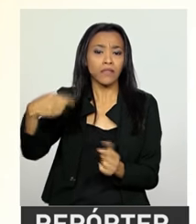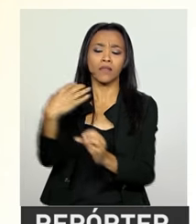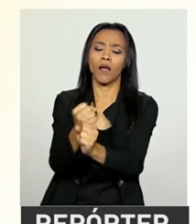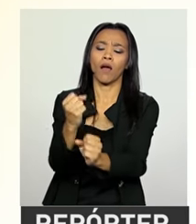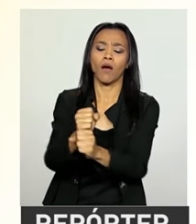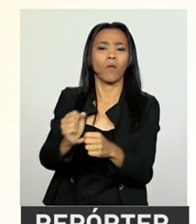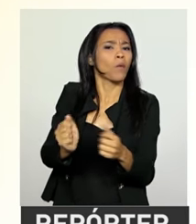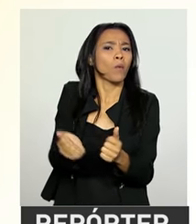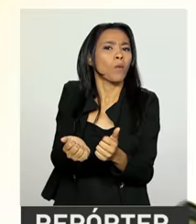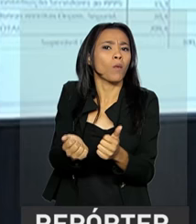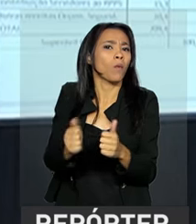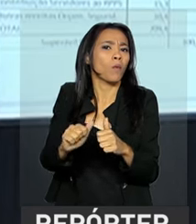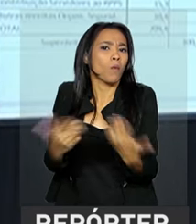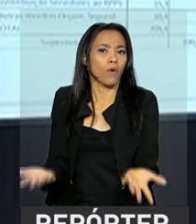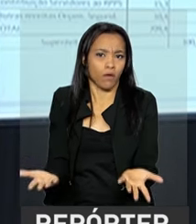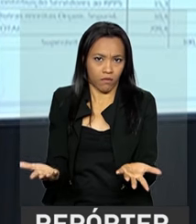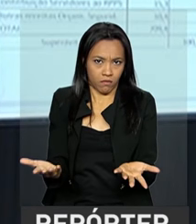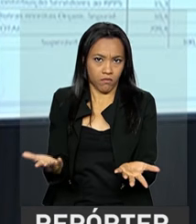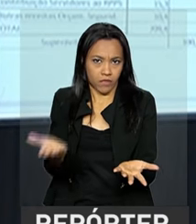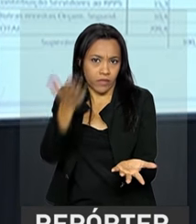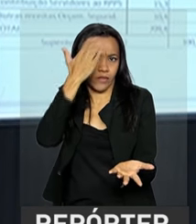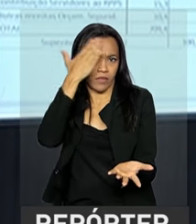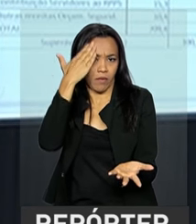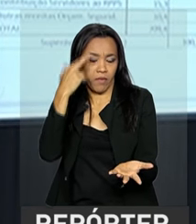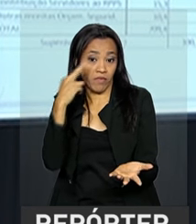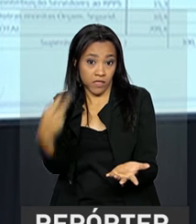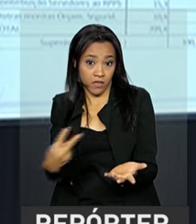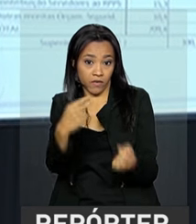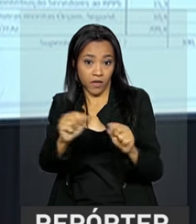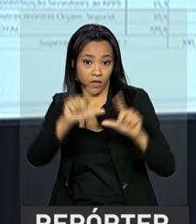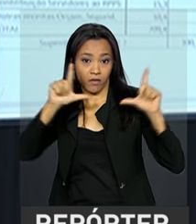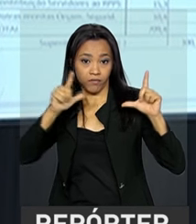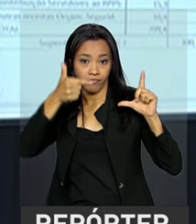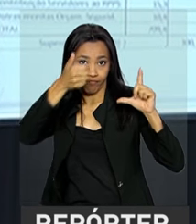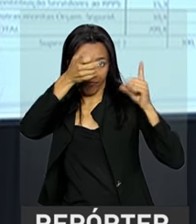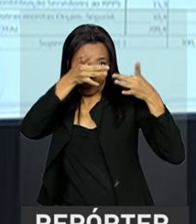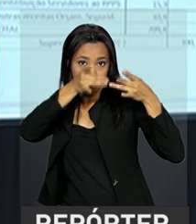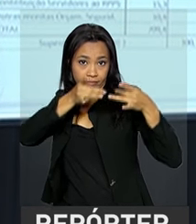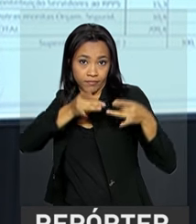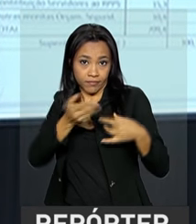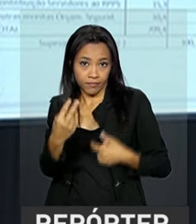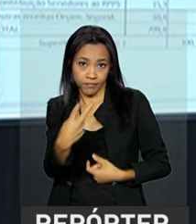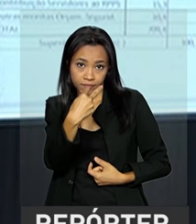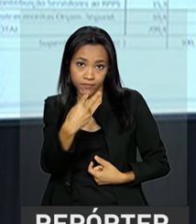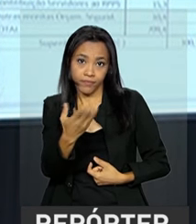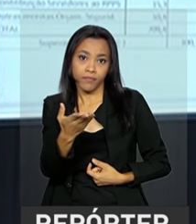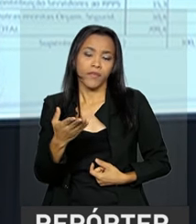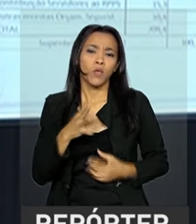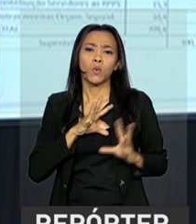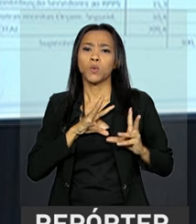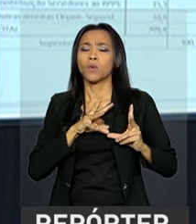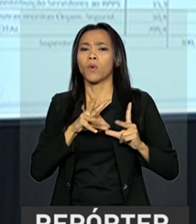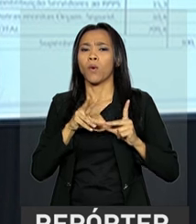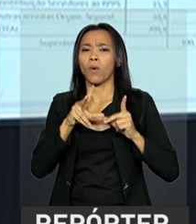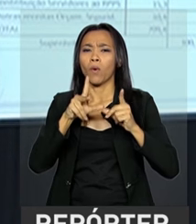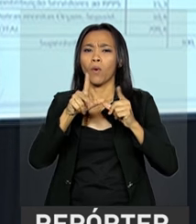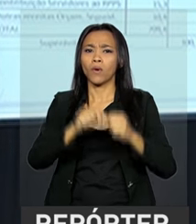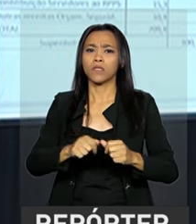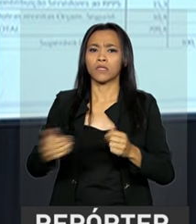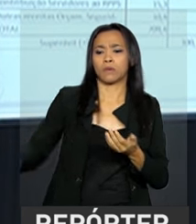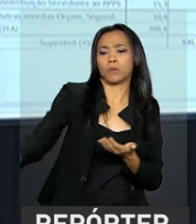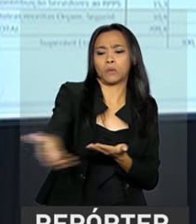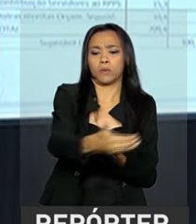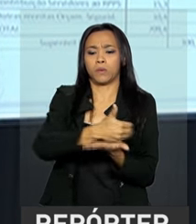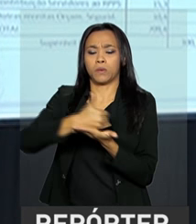cálculo, para nós olharmos aqui com calma? É que ele leva em conta todas as